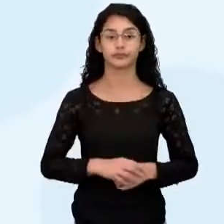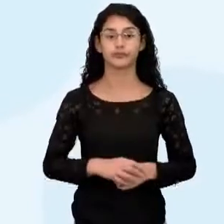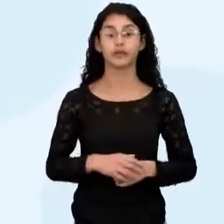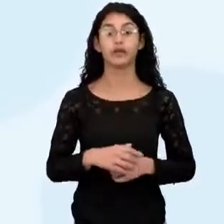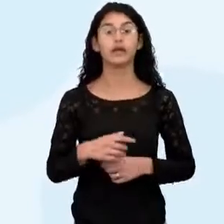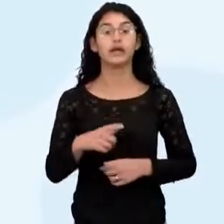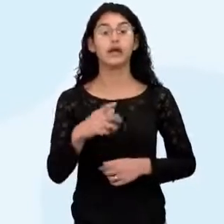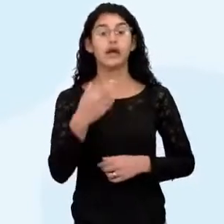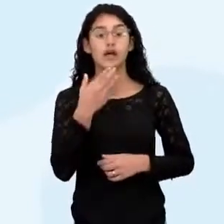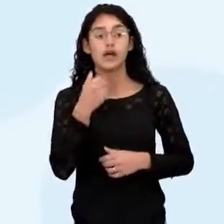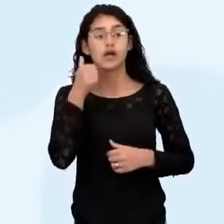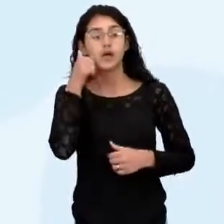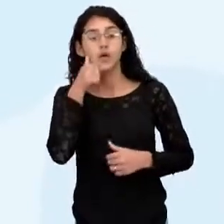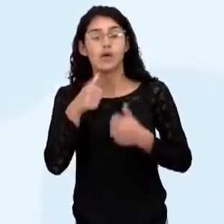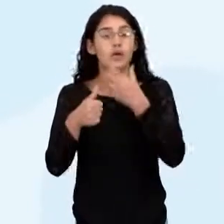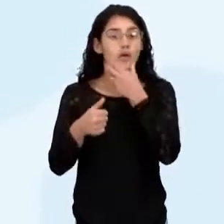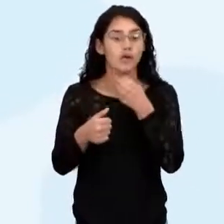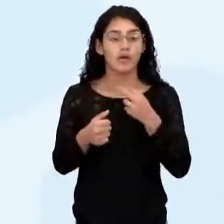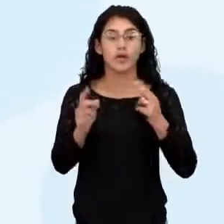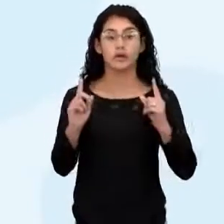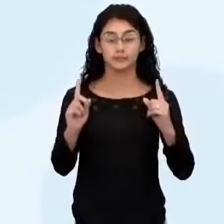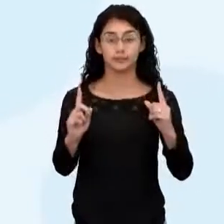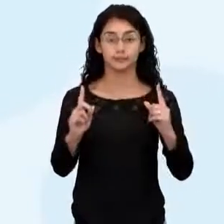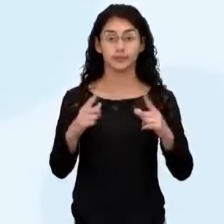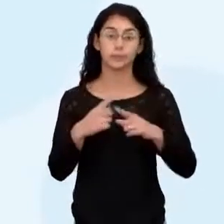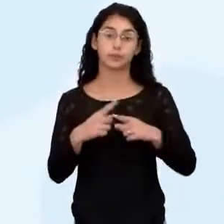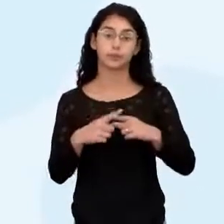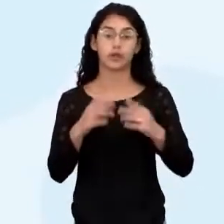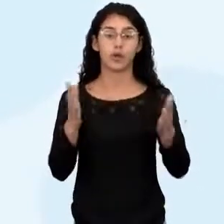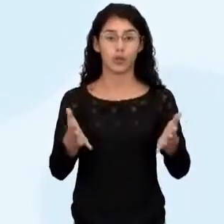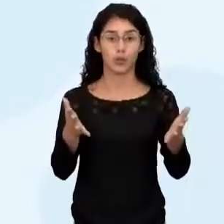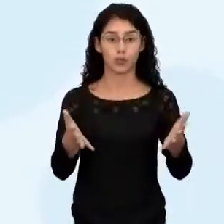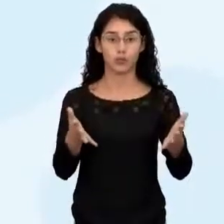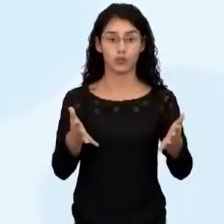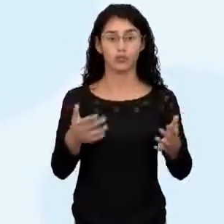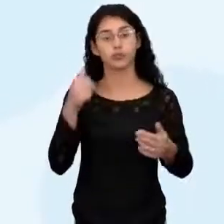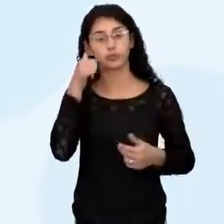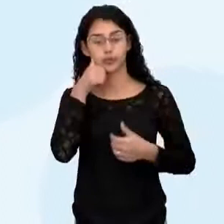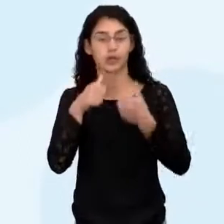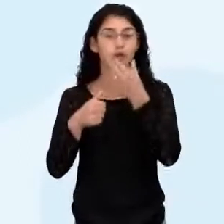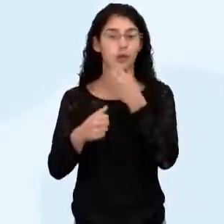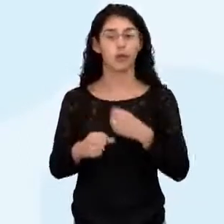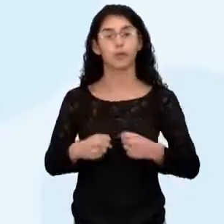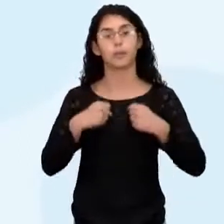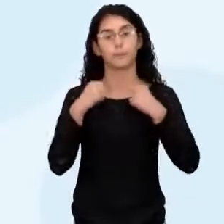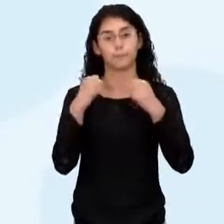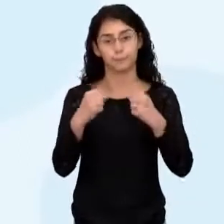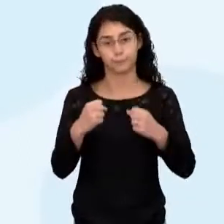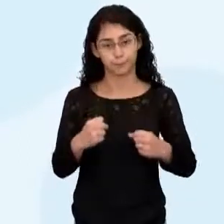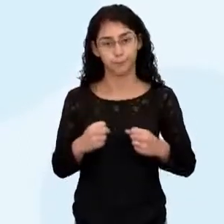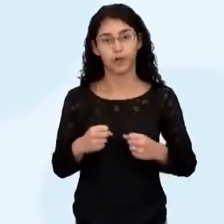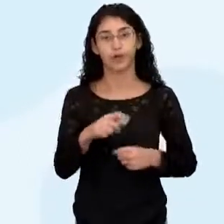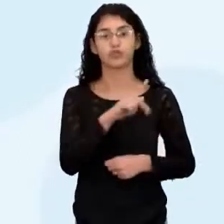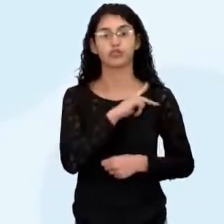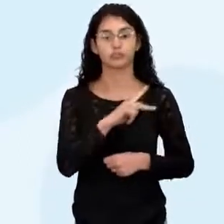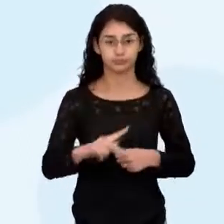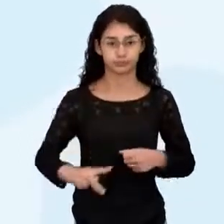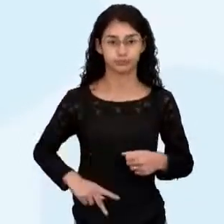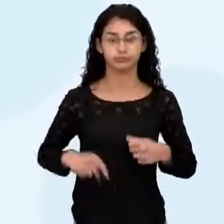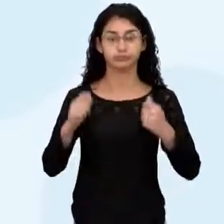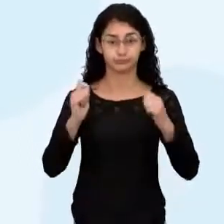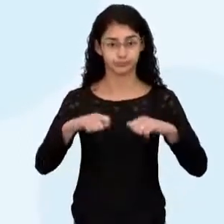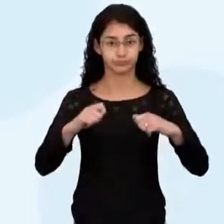um homem quanto uma mulher representados? Porque hoje, tanto homens quanto mulheres podem se tornar presidentes. Então, se